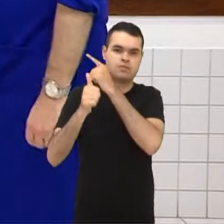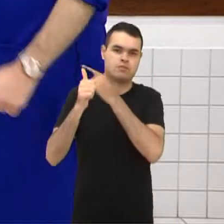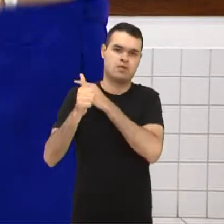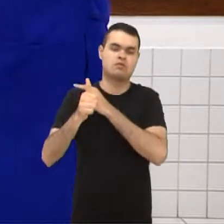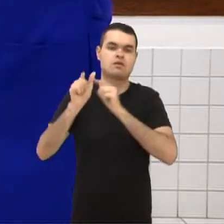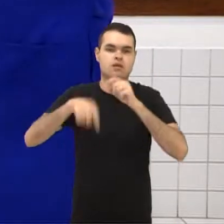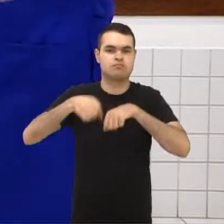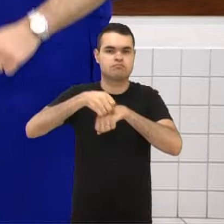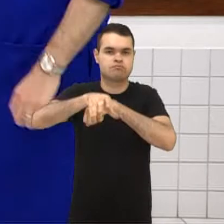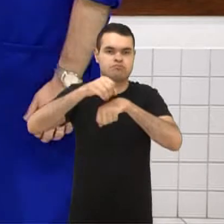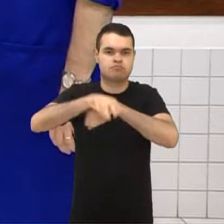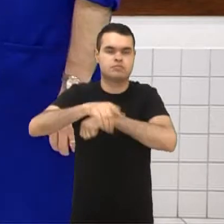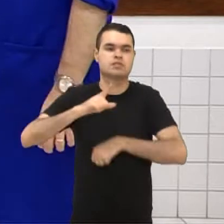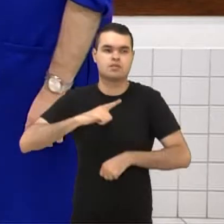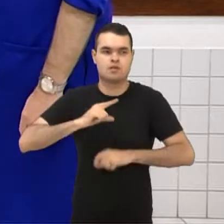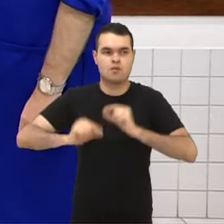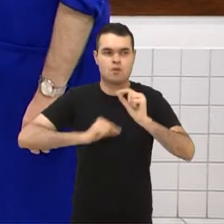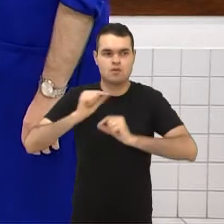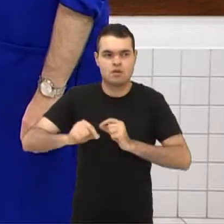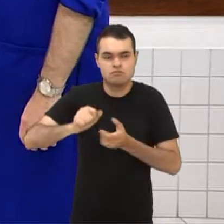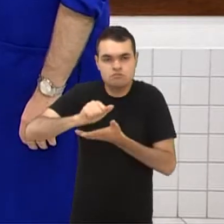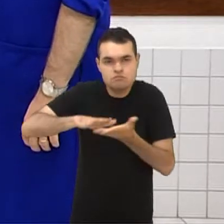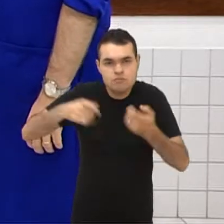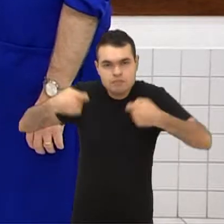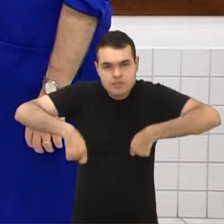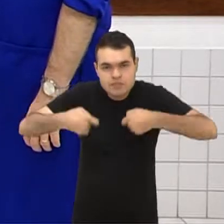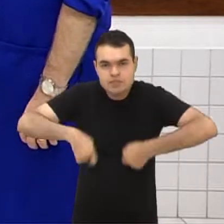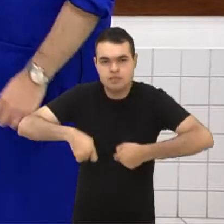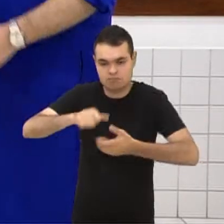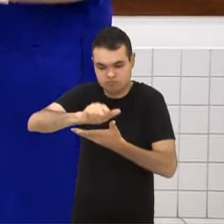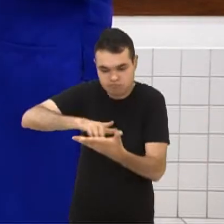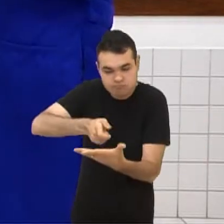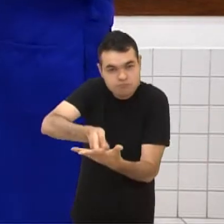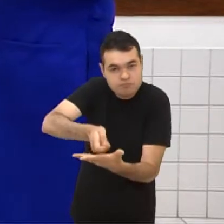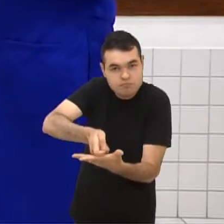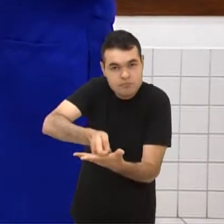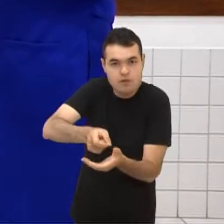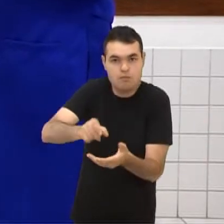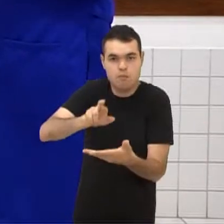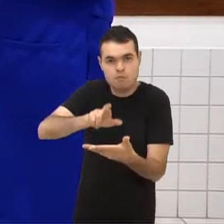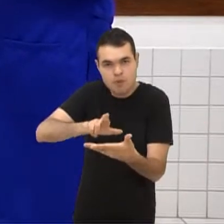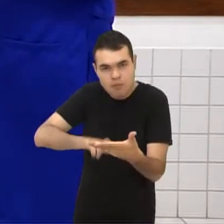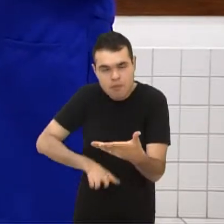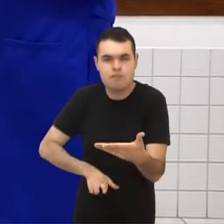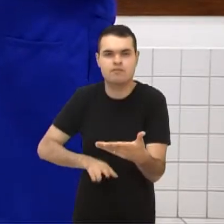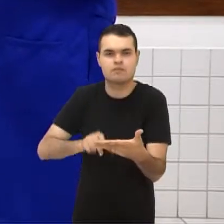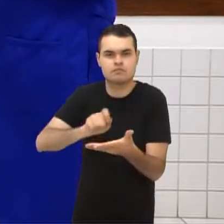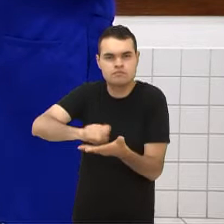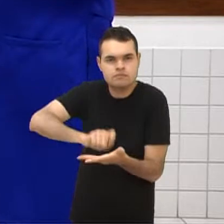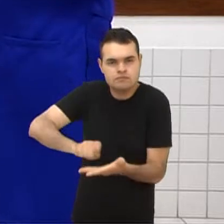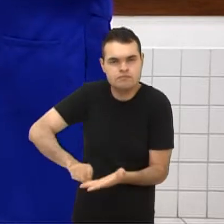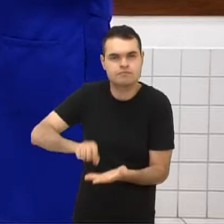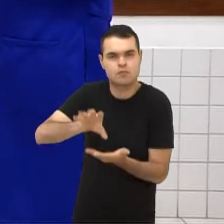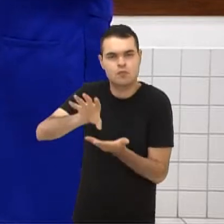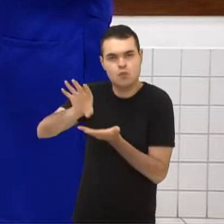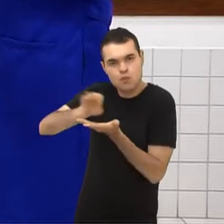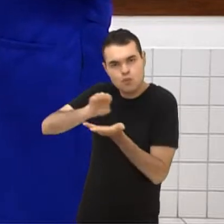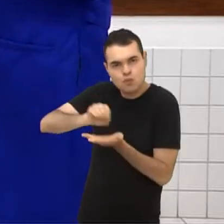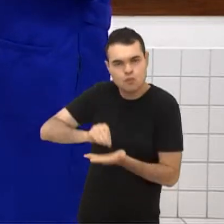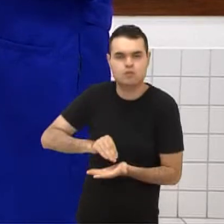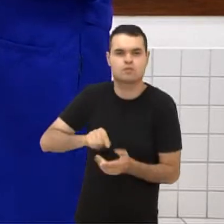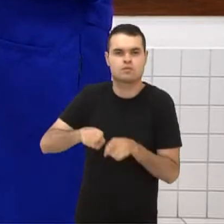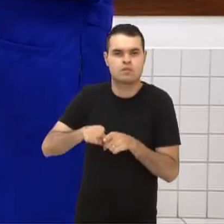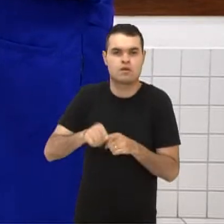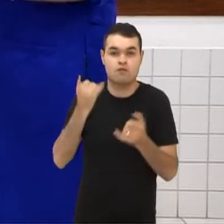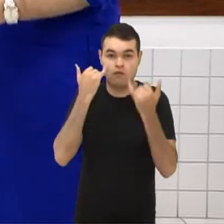durante essa aula, então é importantíssimo que você observe essas atividades, faça no seu caderno, pega o seu caderno aí, vá anotando, anote